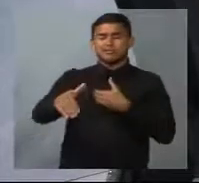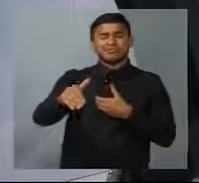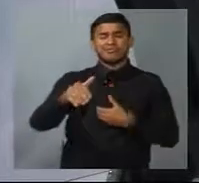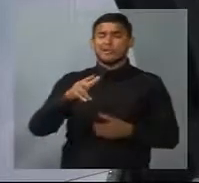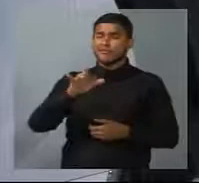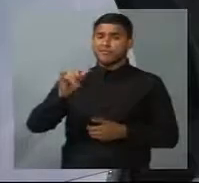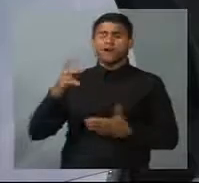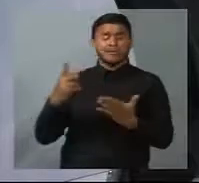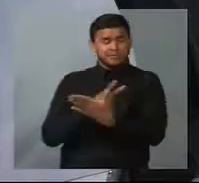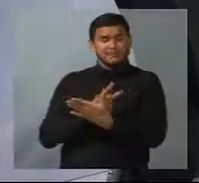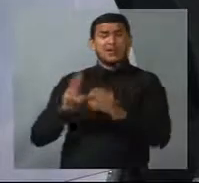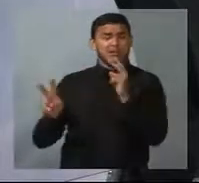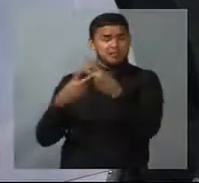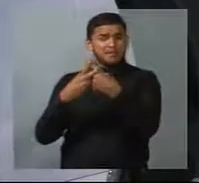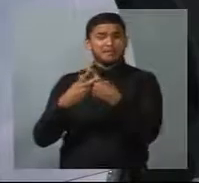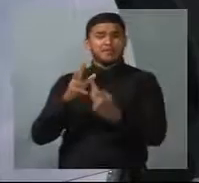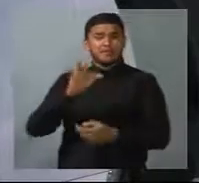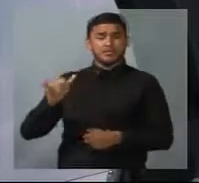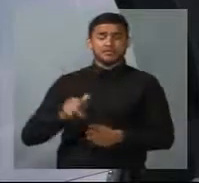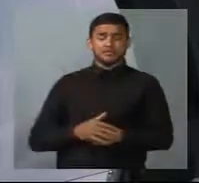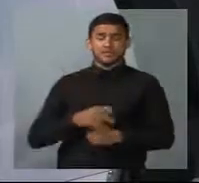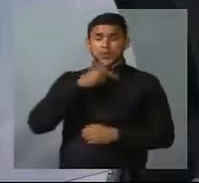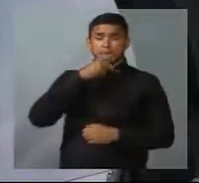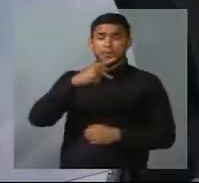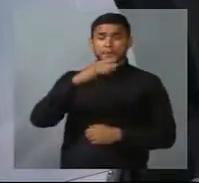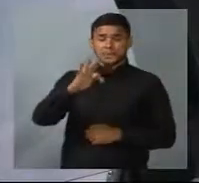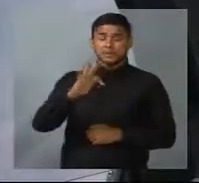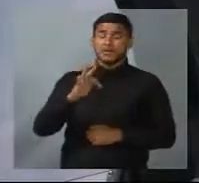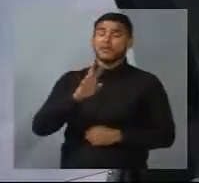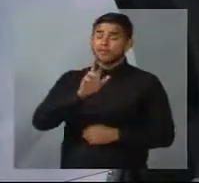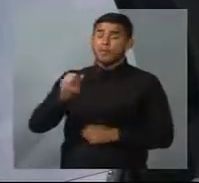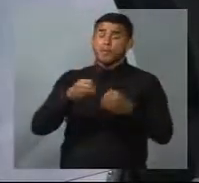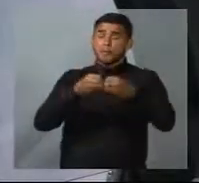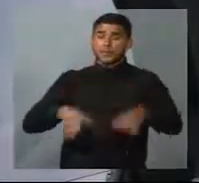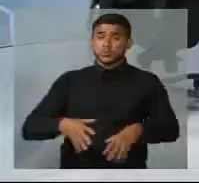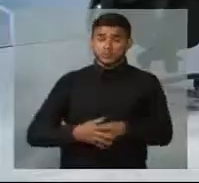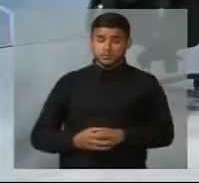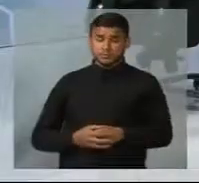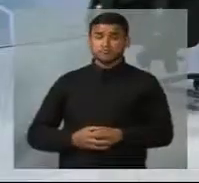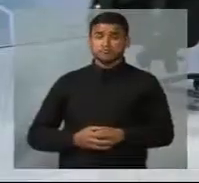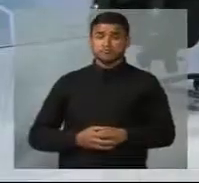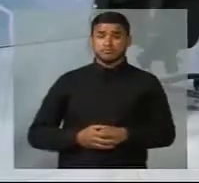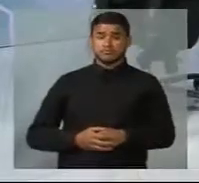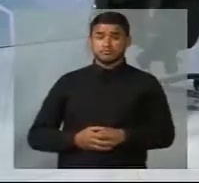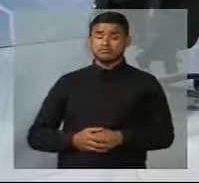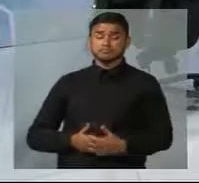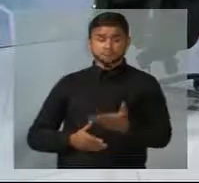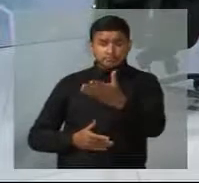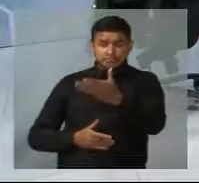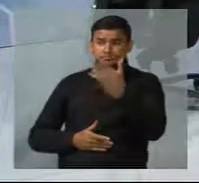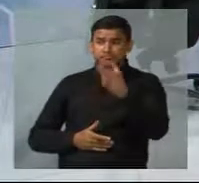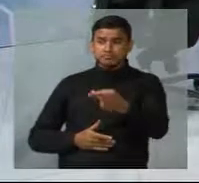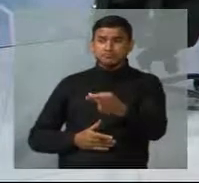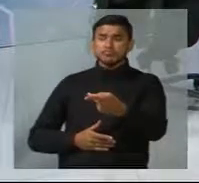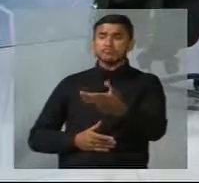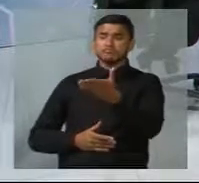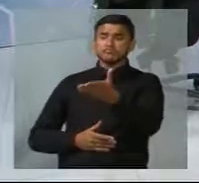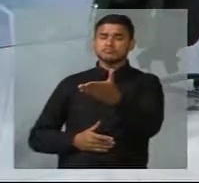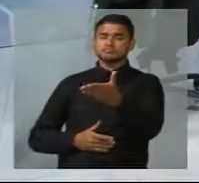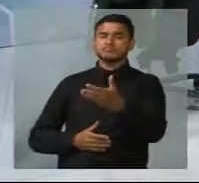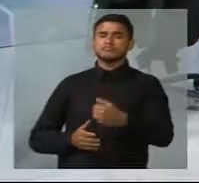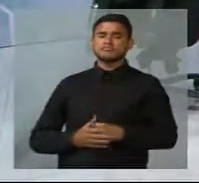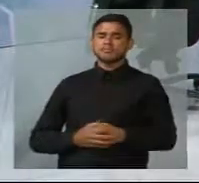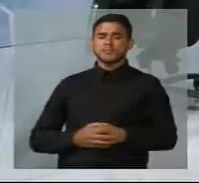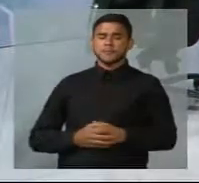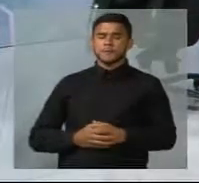certo. É falta de... Aí o PT fica na mão, né? Professor Roberto, o PT... Eu acho que o único neutro